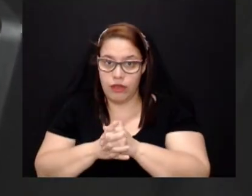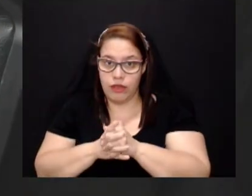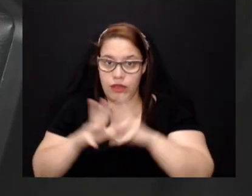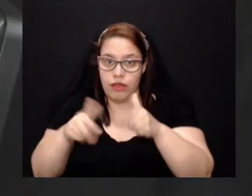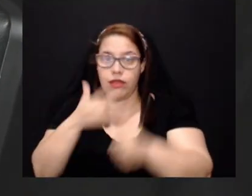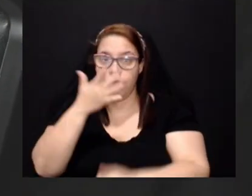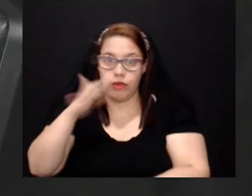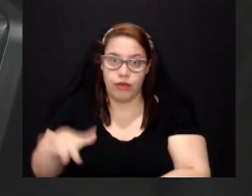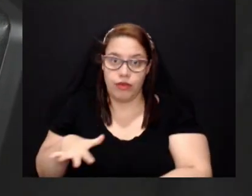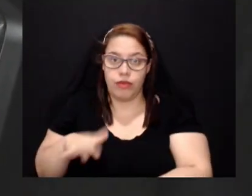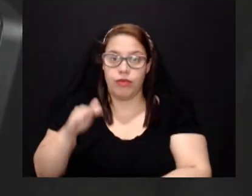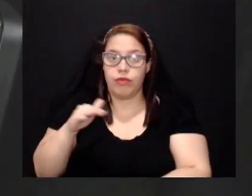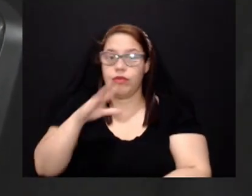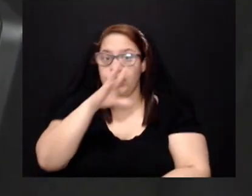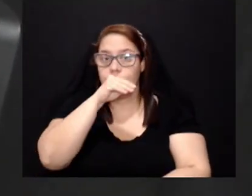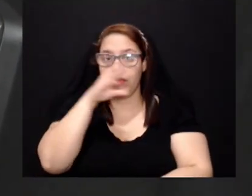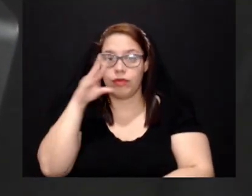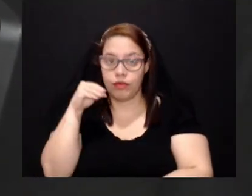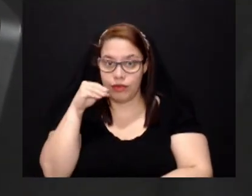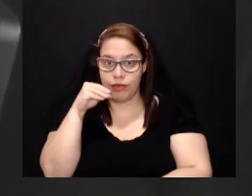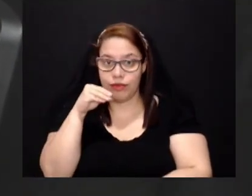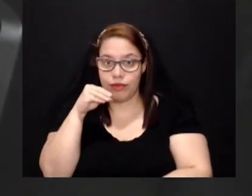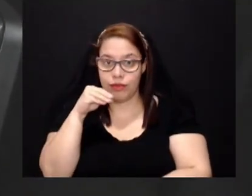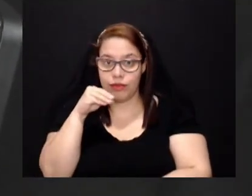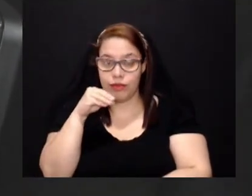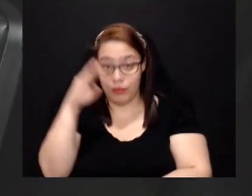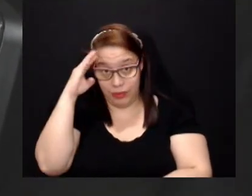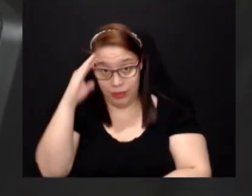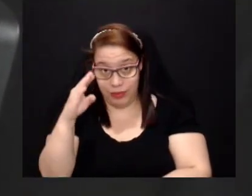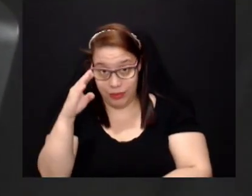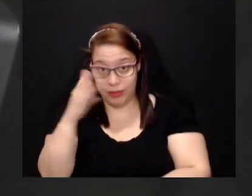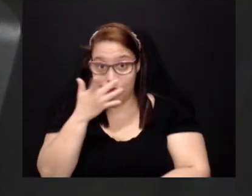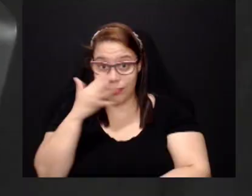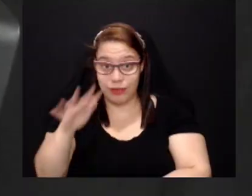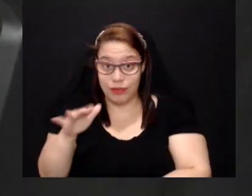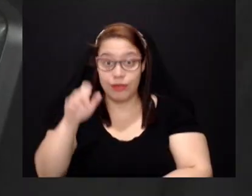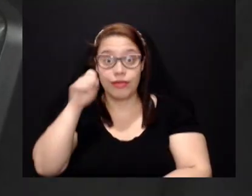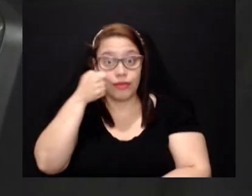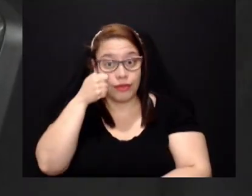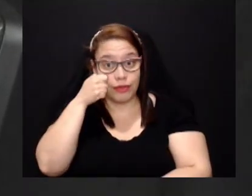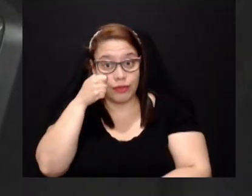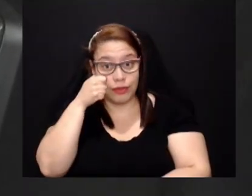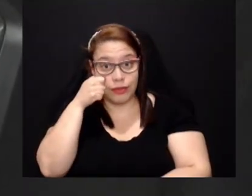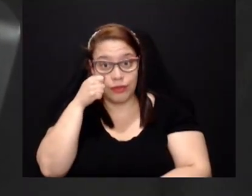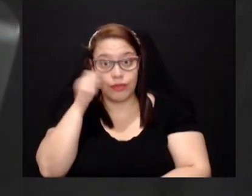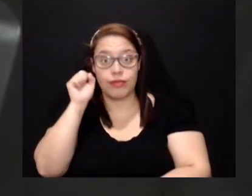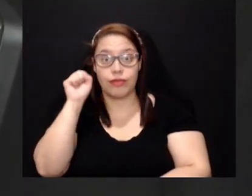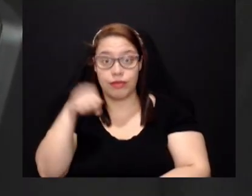e adolescentes, principalmente as crianças pretas, que ainda são muito